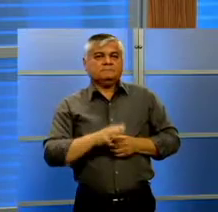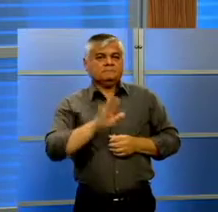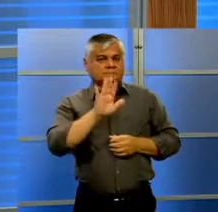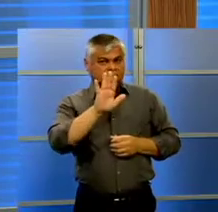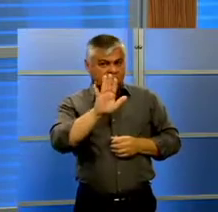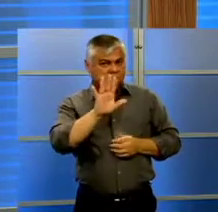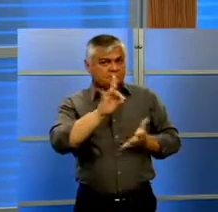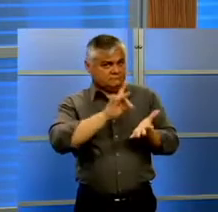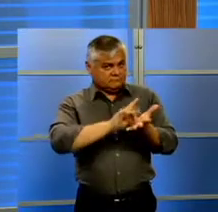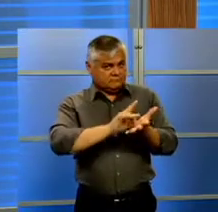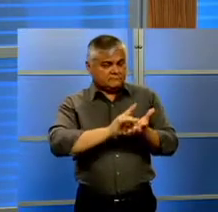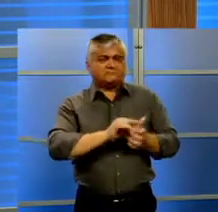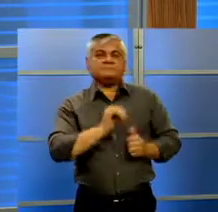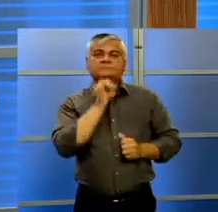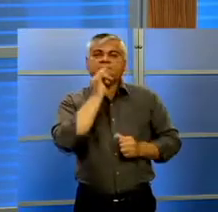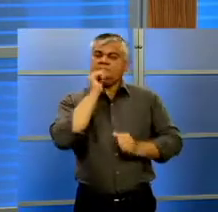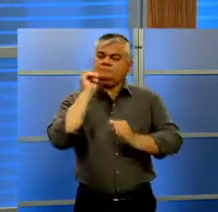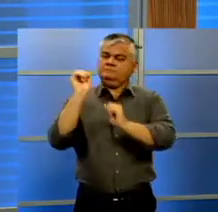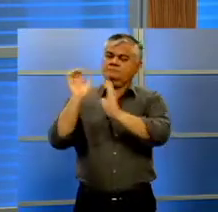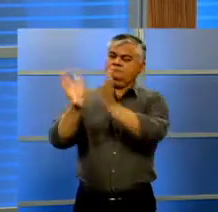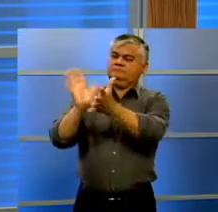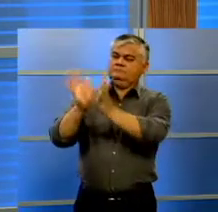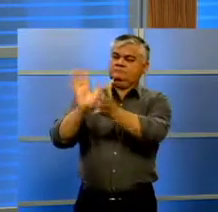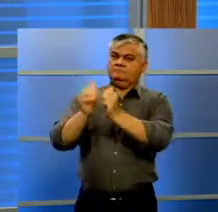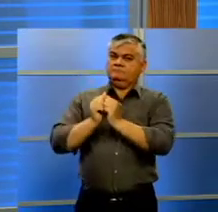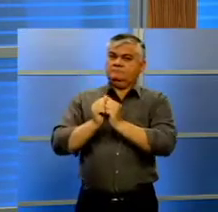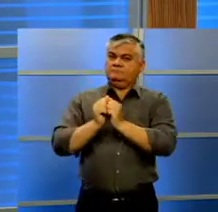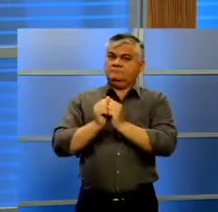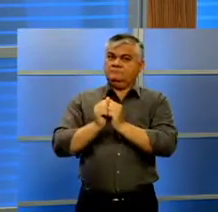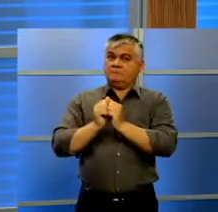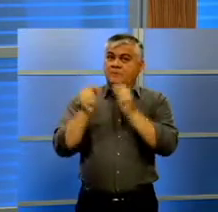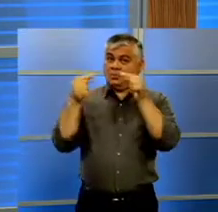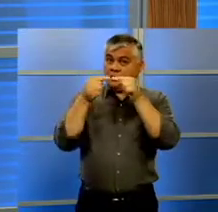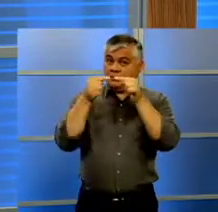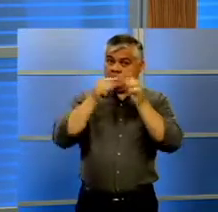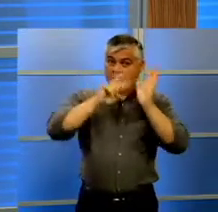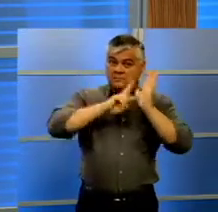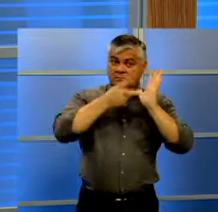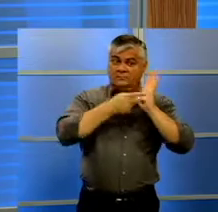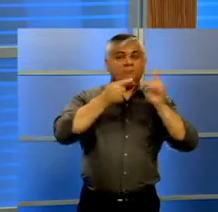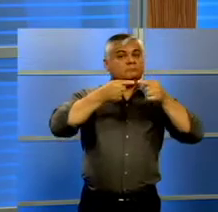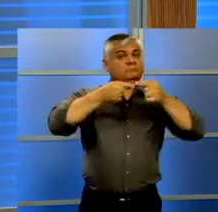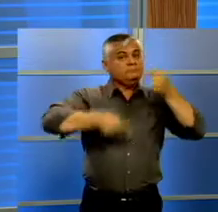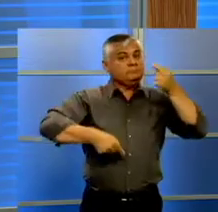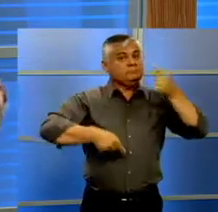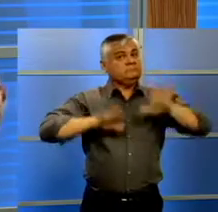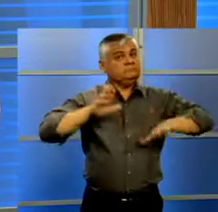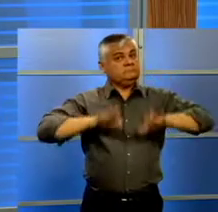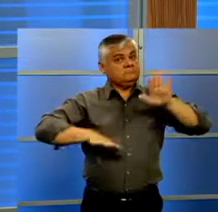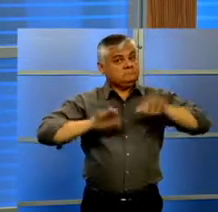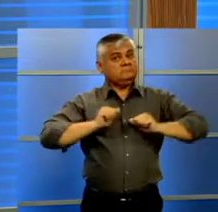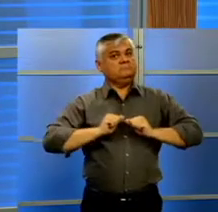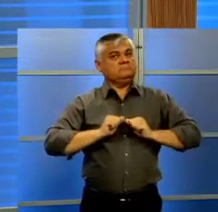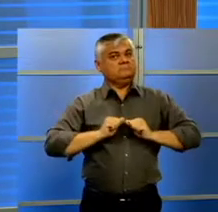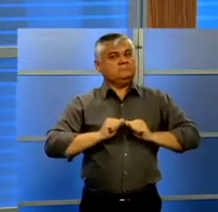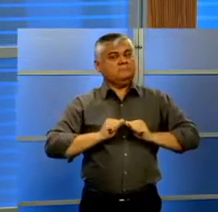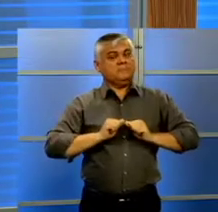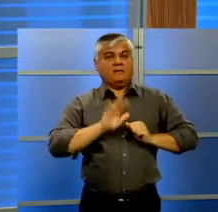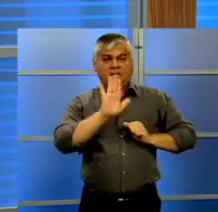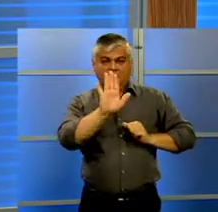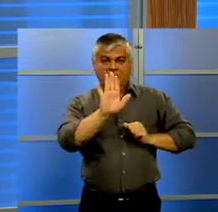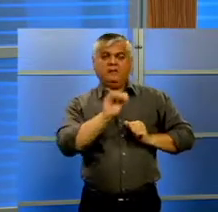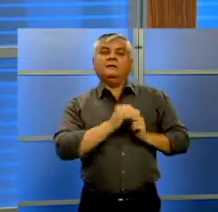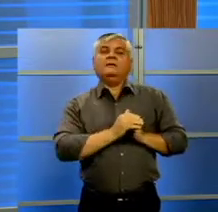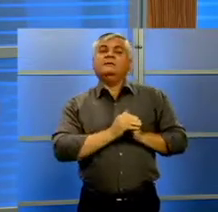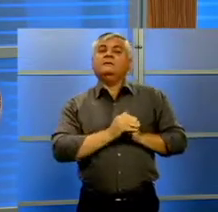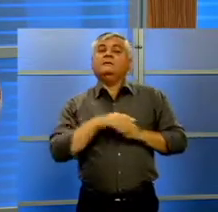Isso é uma verdade. Na Libras, nem sempre o sinal é correspondente ao significado real naquele contexto.